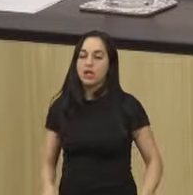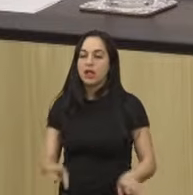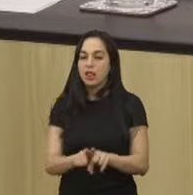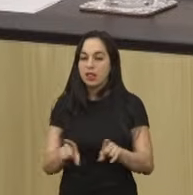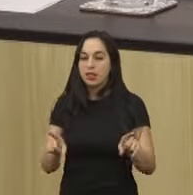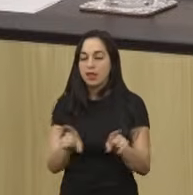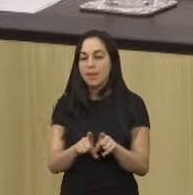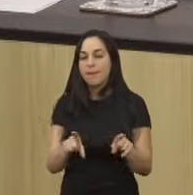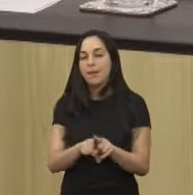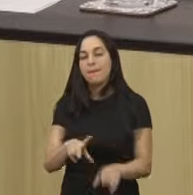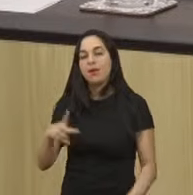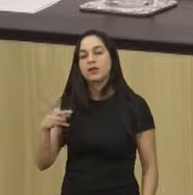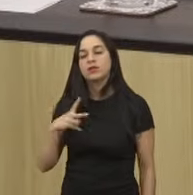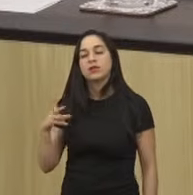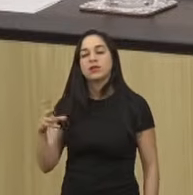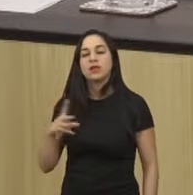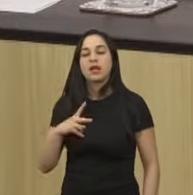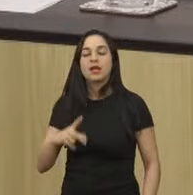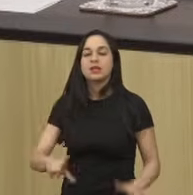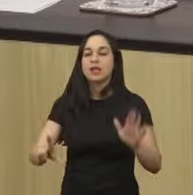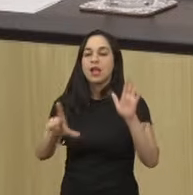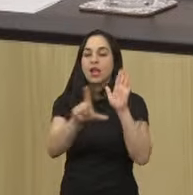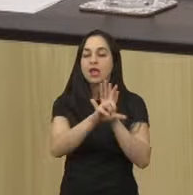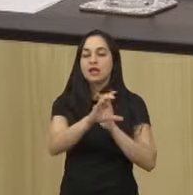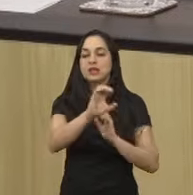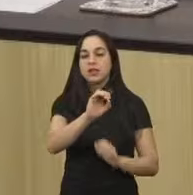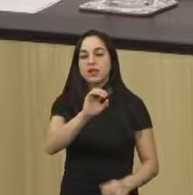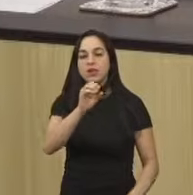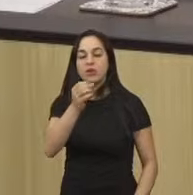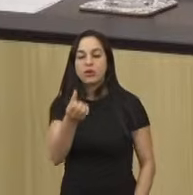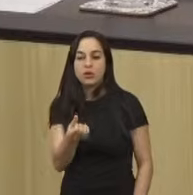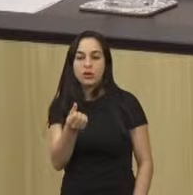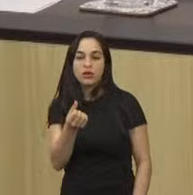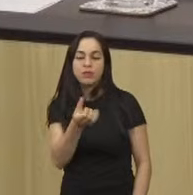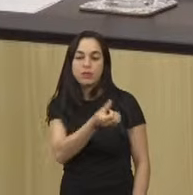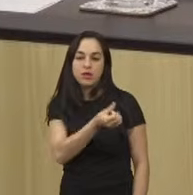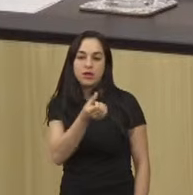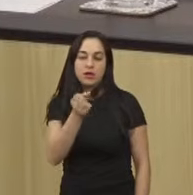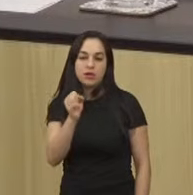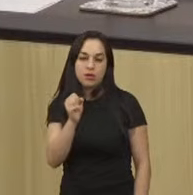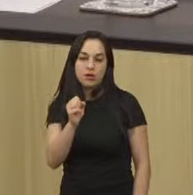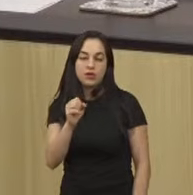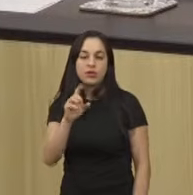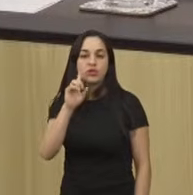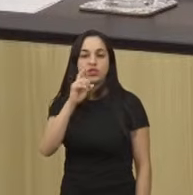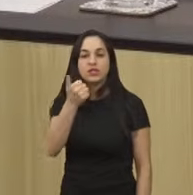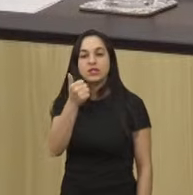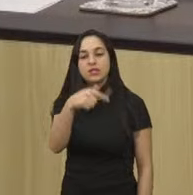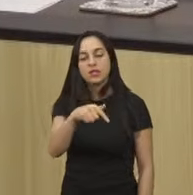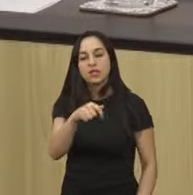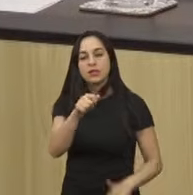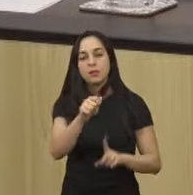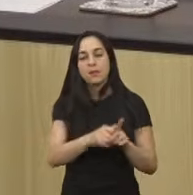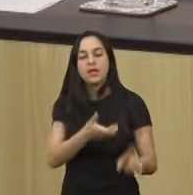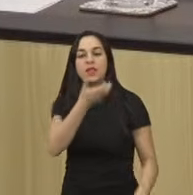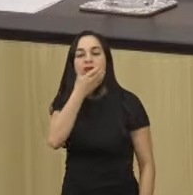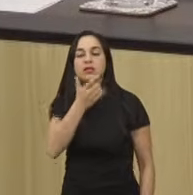município, nos termos da Lei Complementar 068 de 2008, de 17 de dezembro de